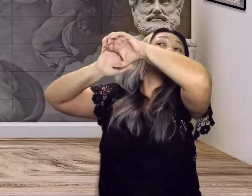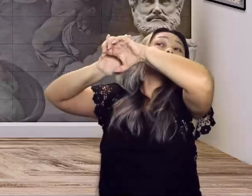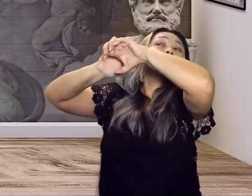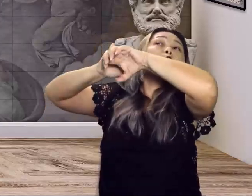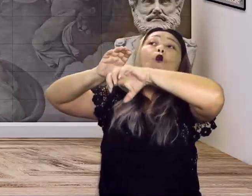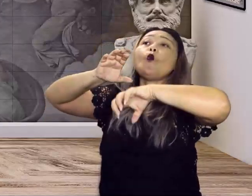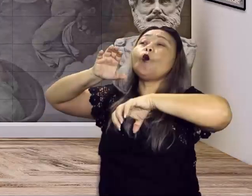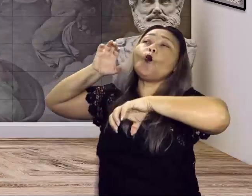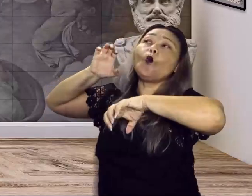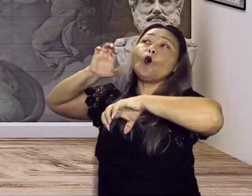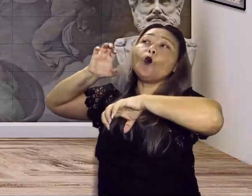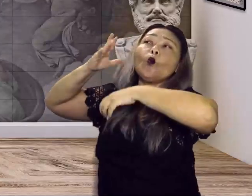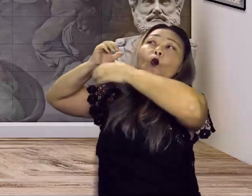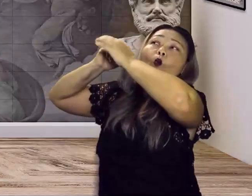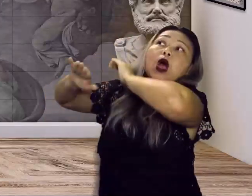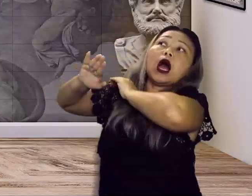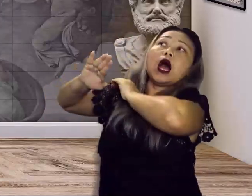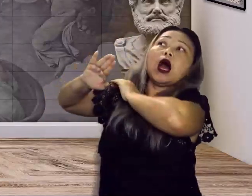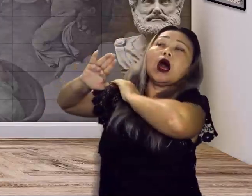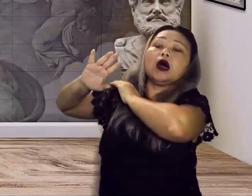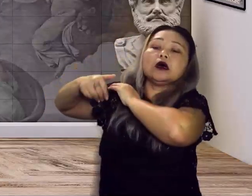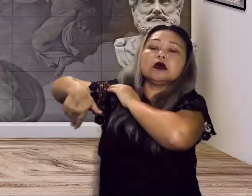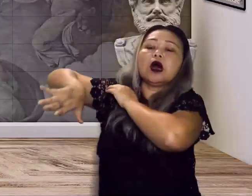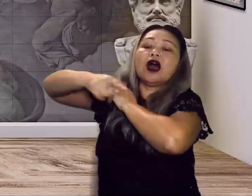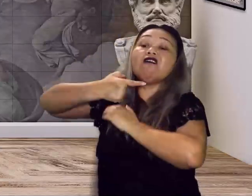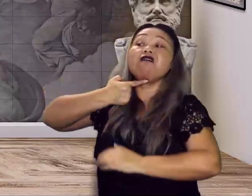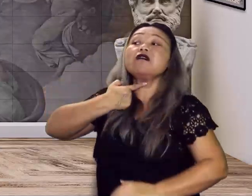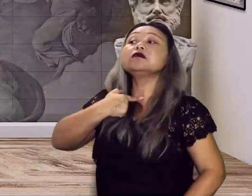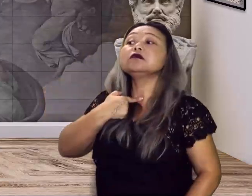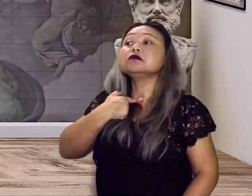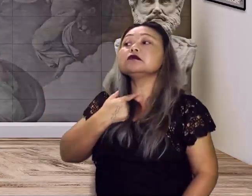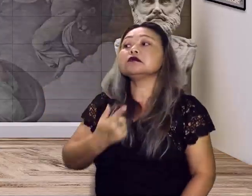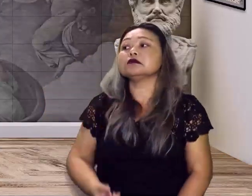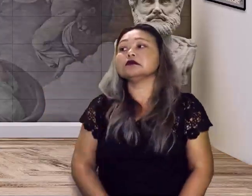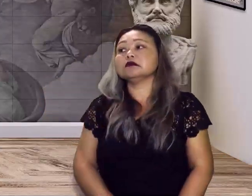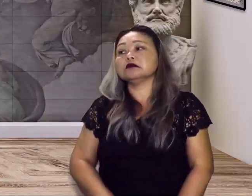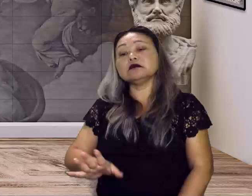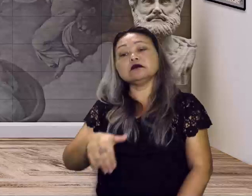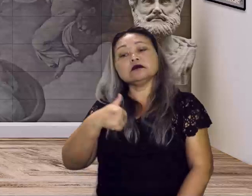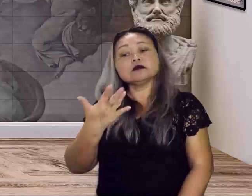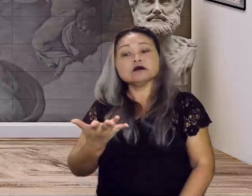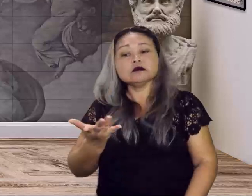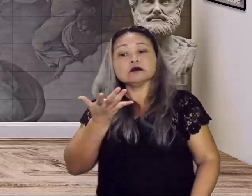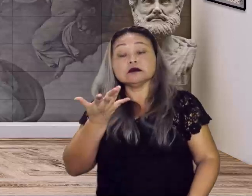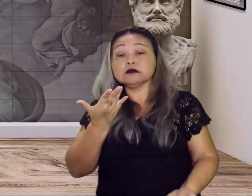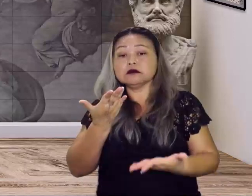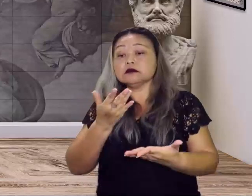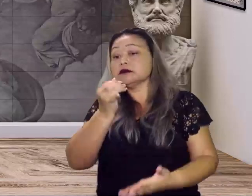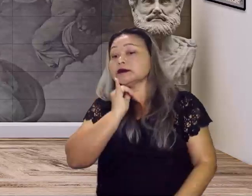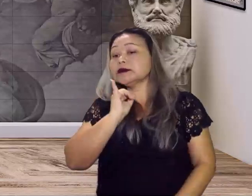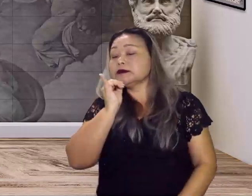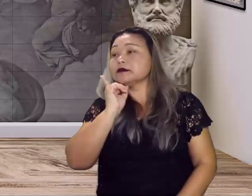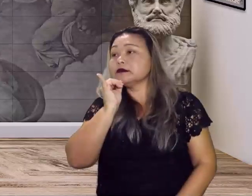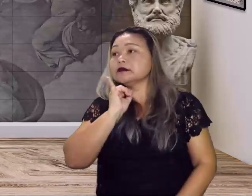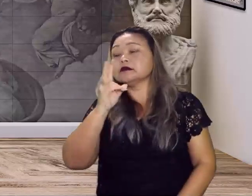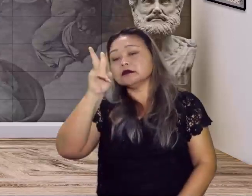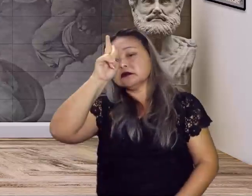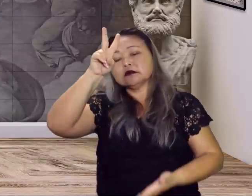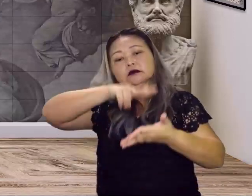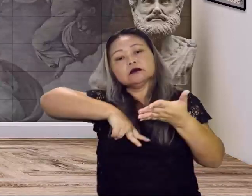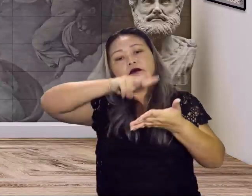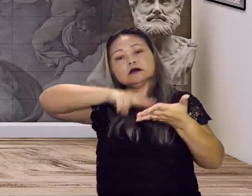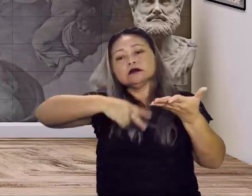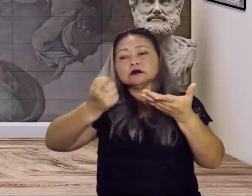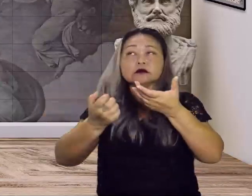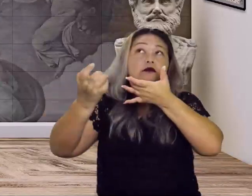inconsciente é aquilo que está guardado em si, entre nós. Ele fica, tudo que eu estudo, ó, exemplo, tudo que eu leio aqui, ele vai